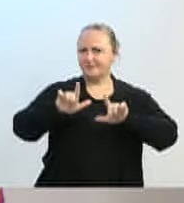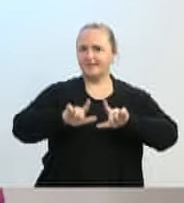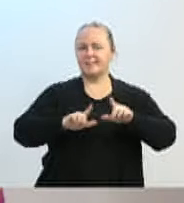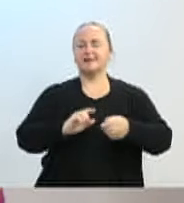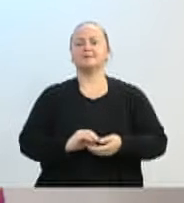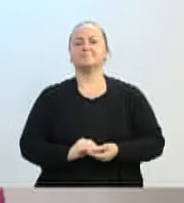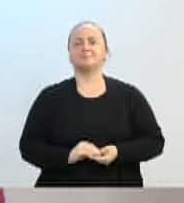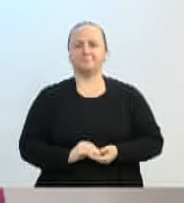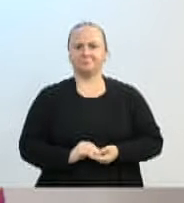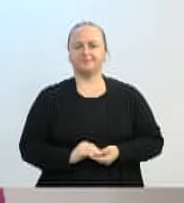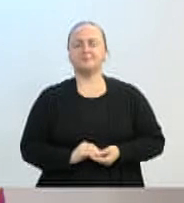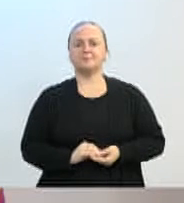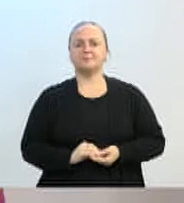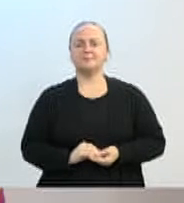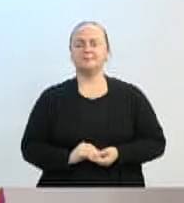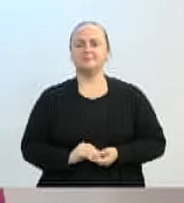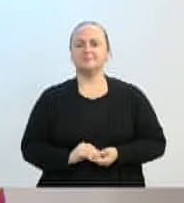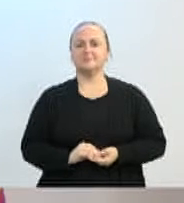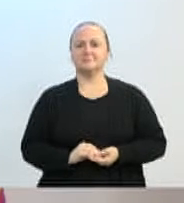Nós, na tarde de hoje,